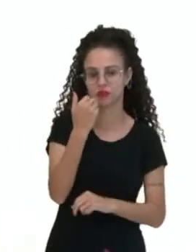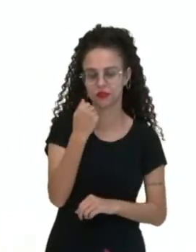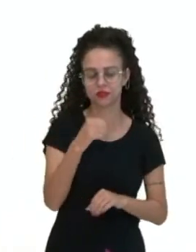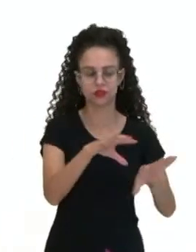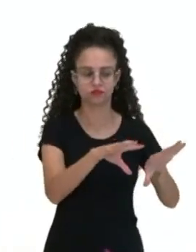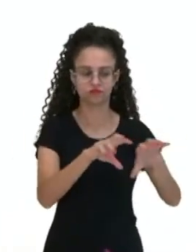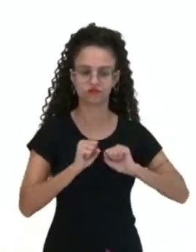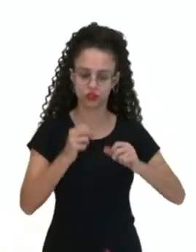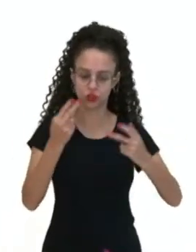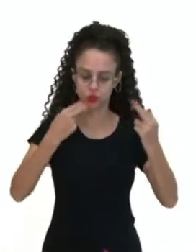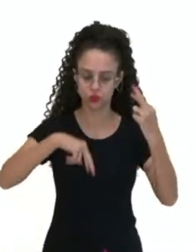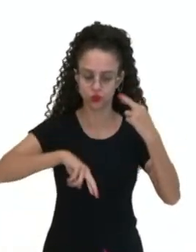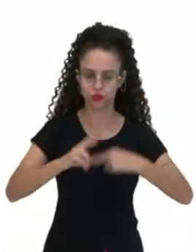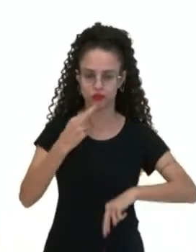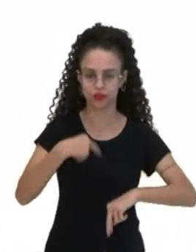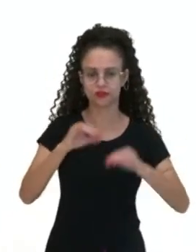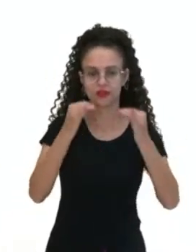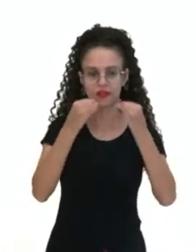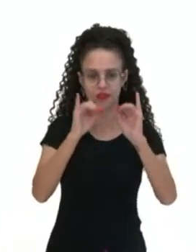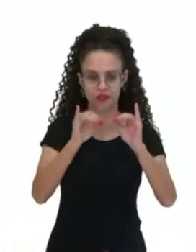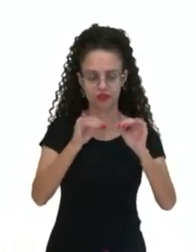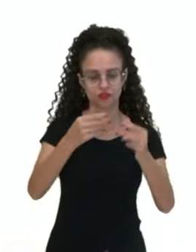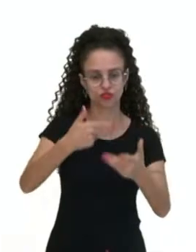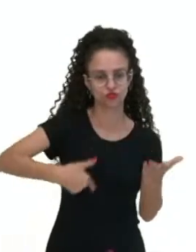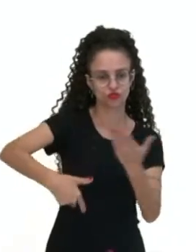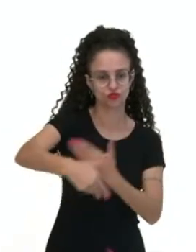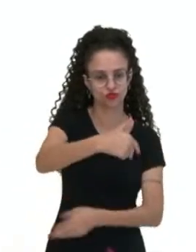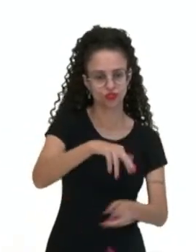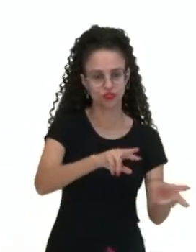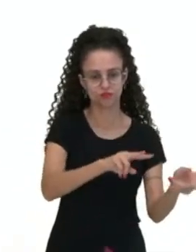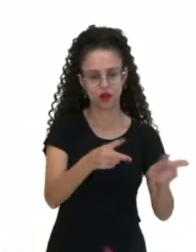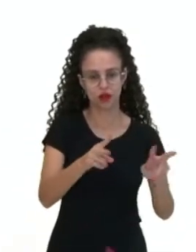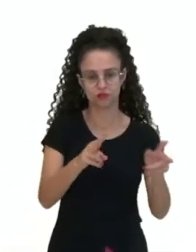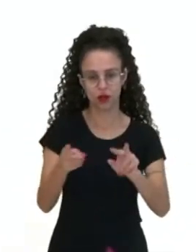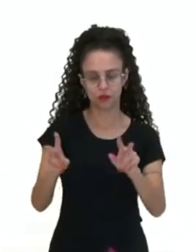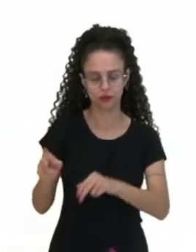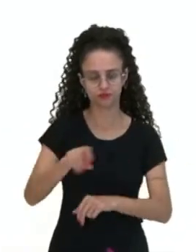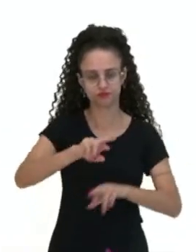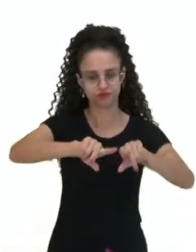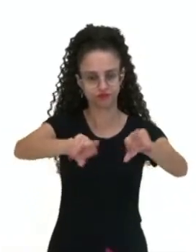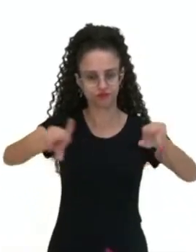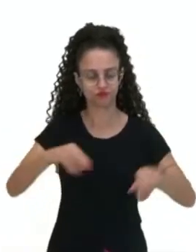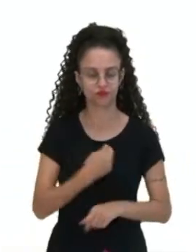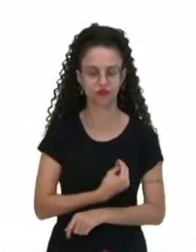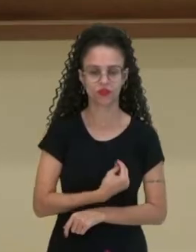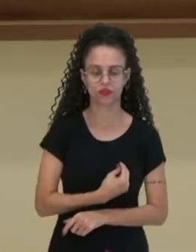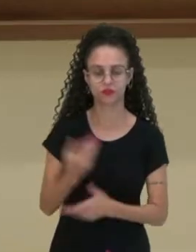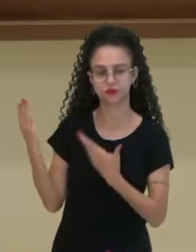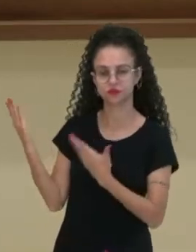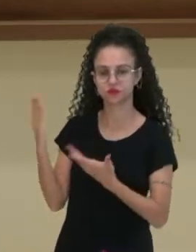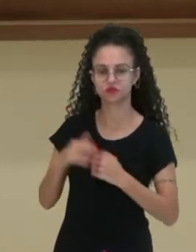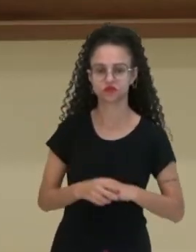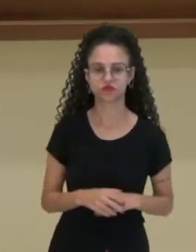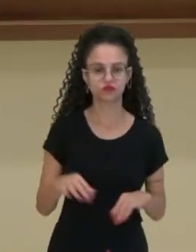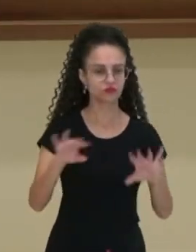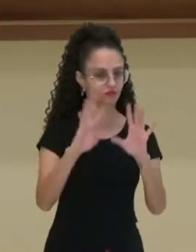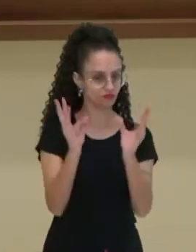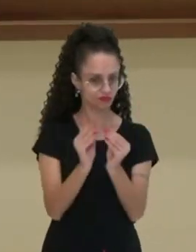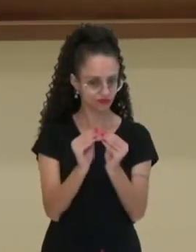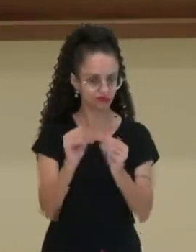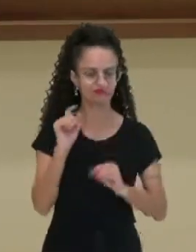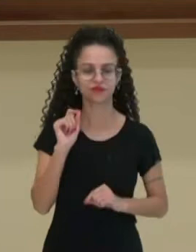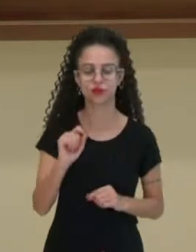de nutrientes e energia entre os diferentes seres vivos que estão aqui. Então, resumidamente,